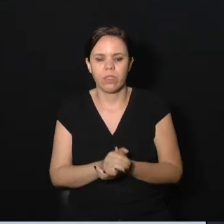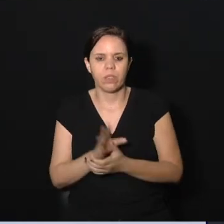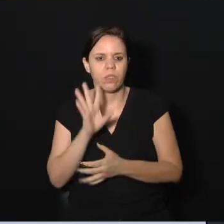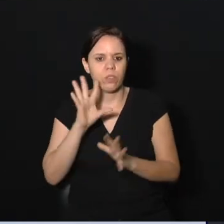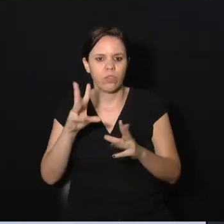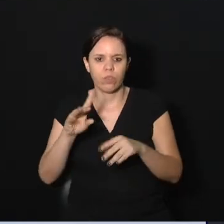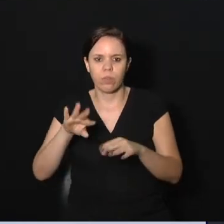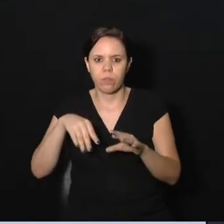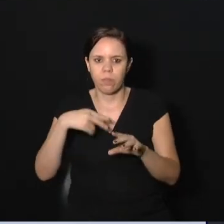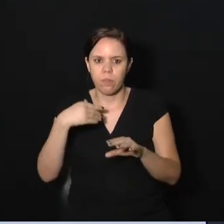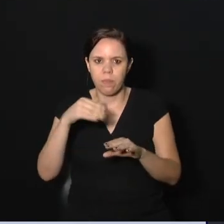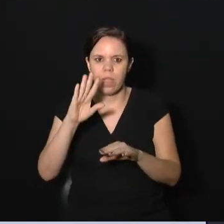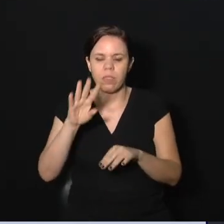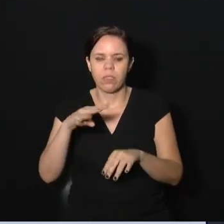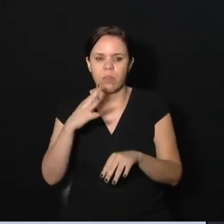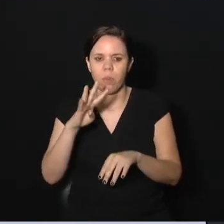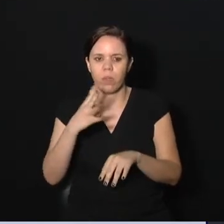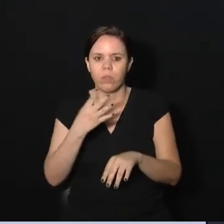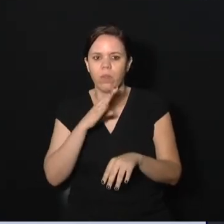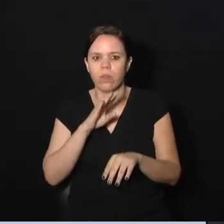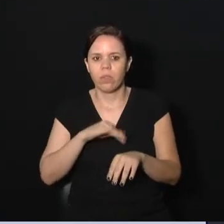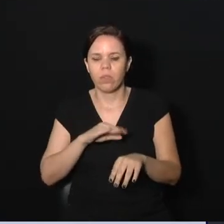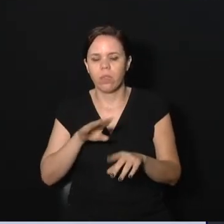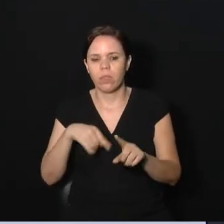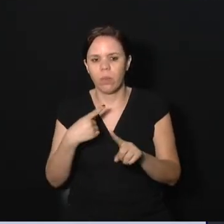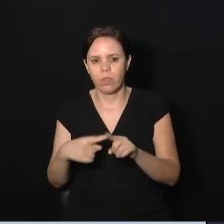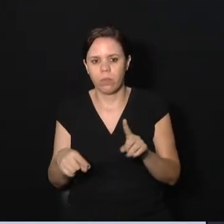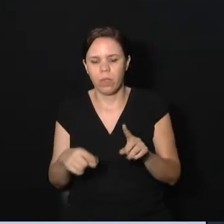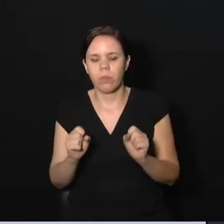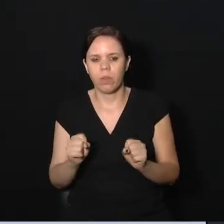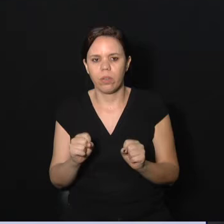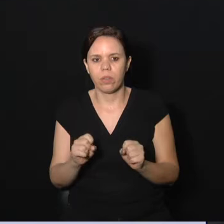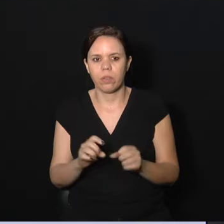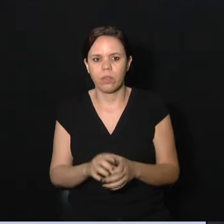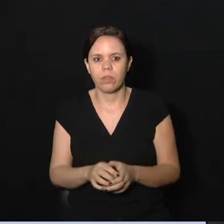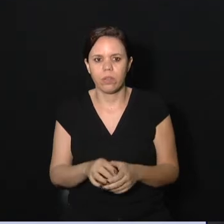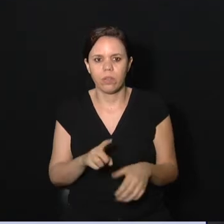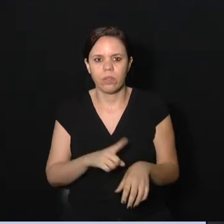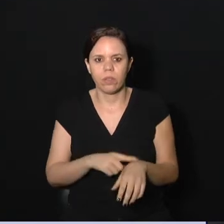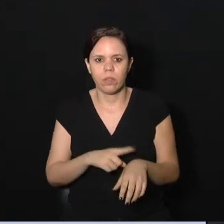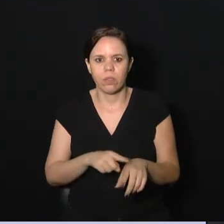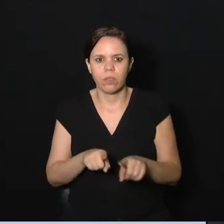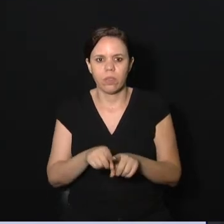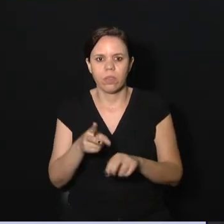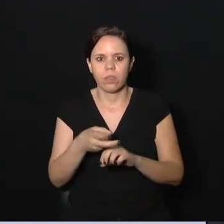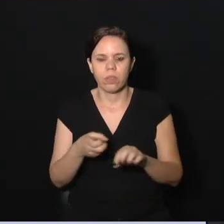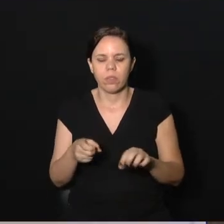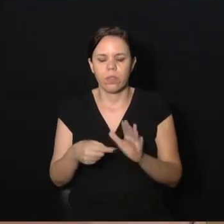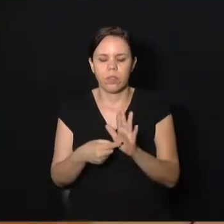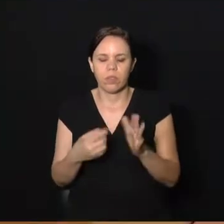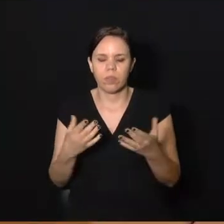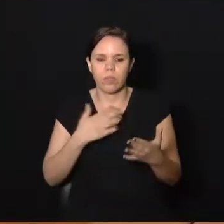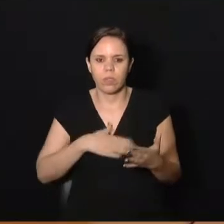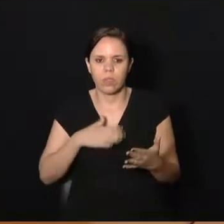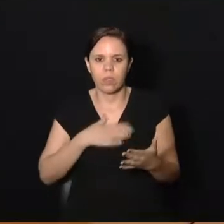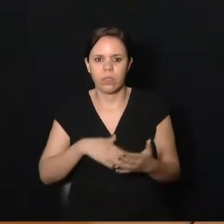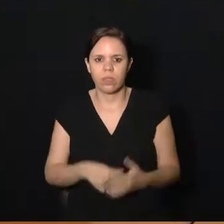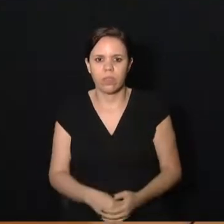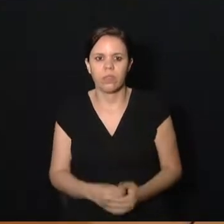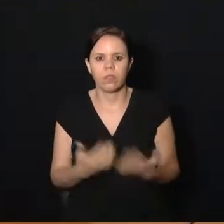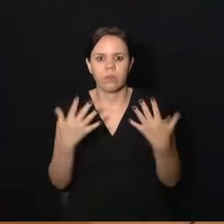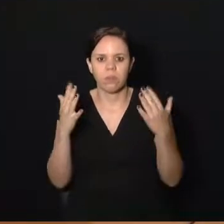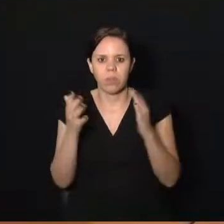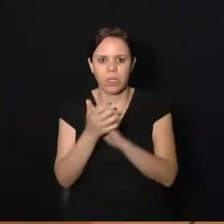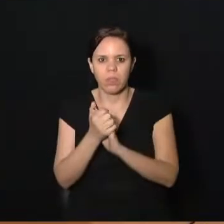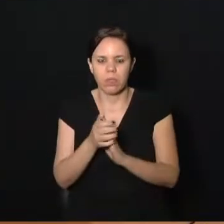das 4, a gente pode ficar aqui até umas 4h30. Ótimo, tá porque bom? daí tem um momento de discussão Isso. também. Então, Perfeito. fica tranquilo aí. E parabéns